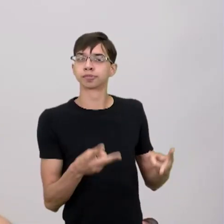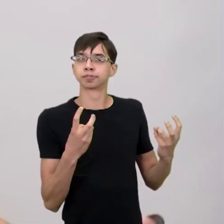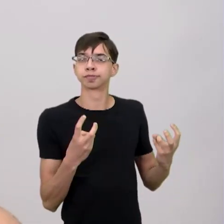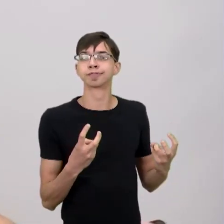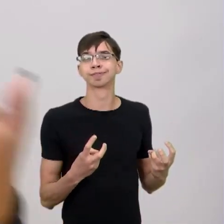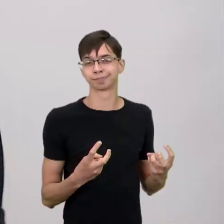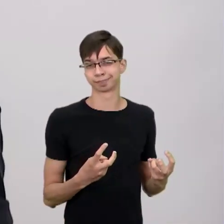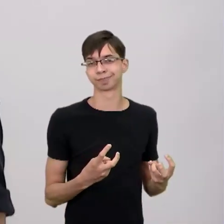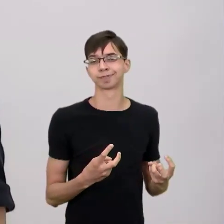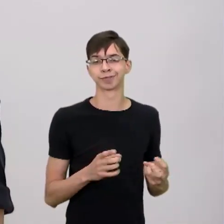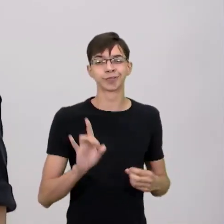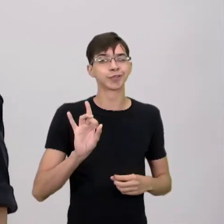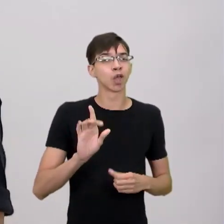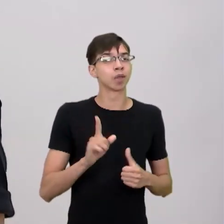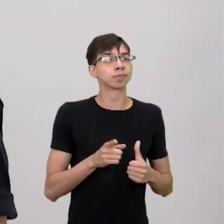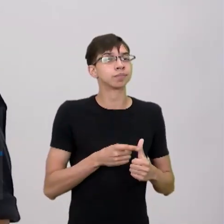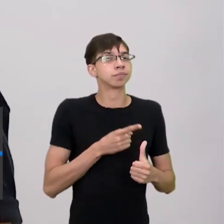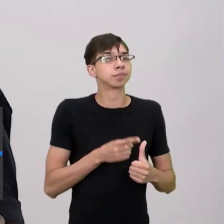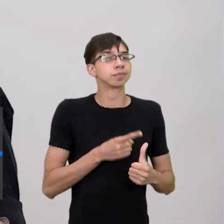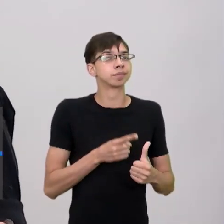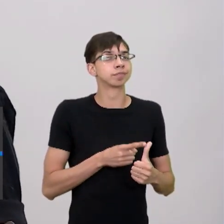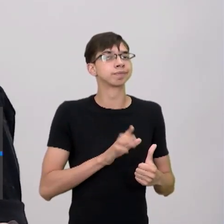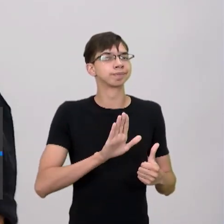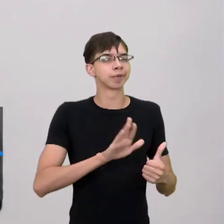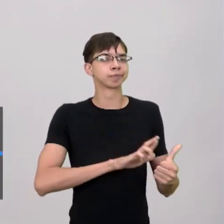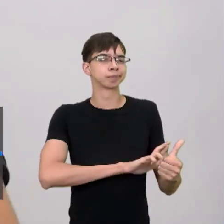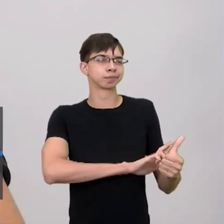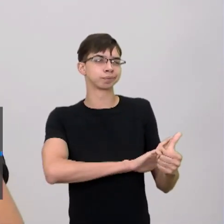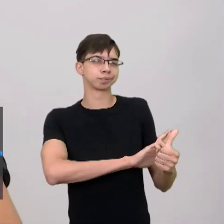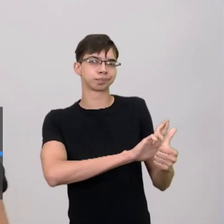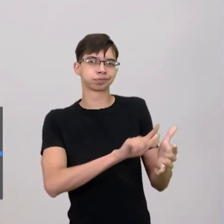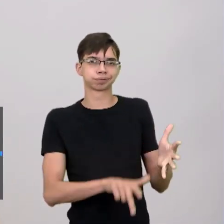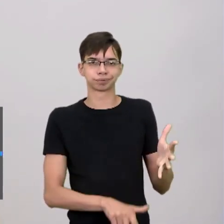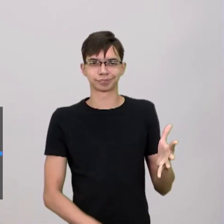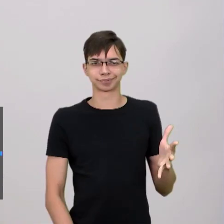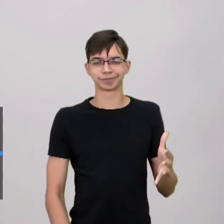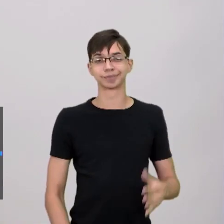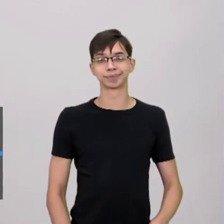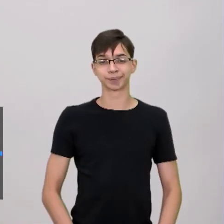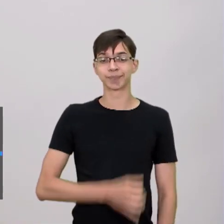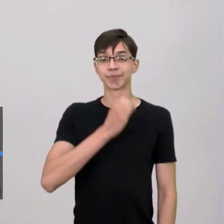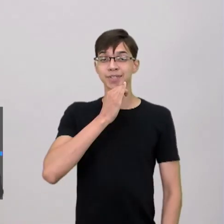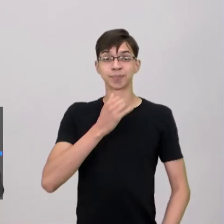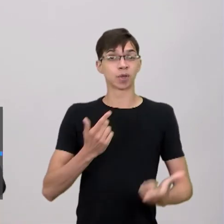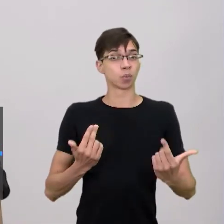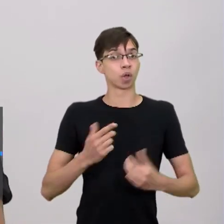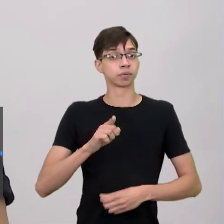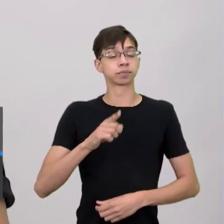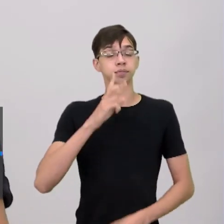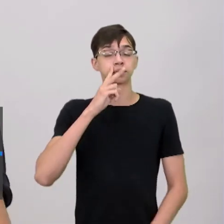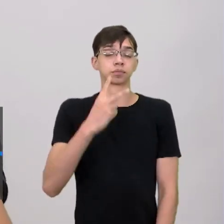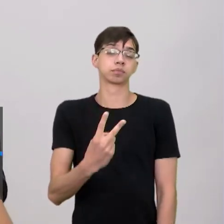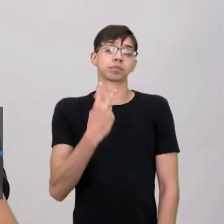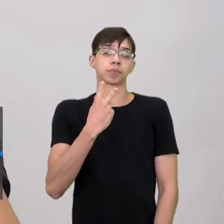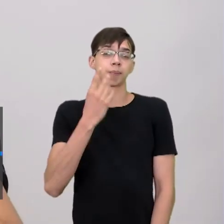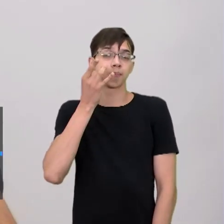dela. Ou a primeira impressão de quando você vai ter a impressão de me ver pessoalmente. Mas sabe